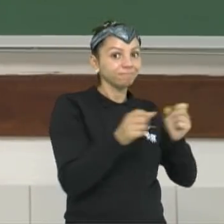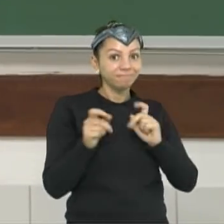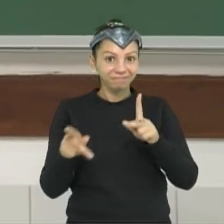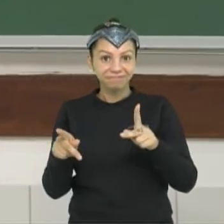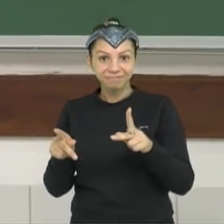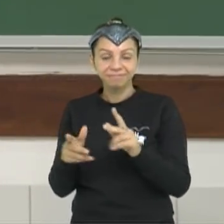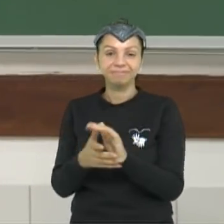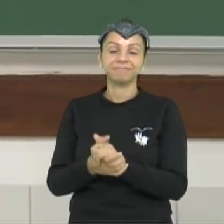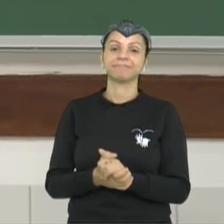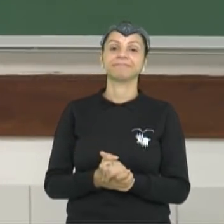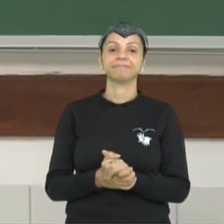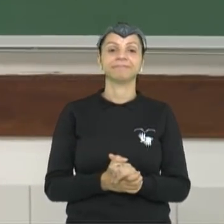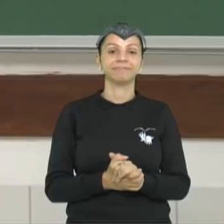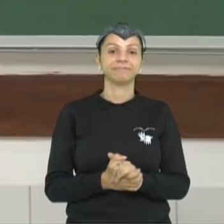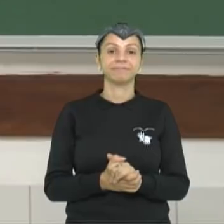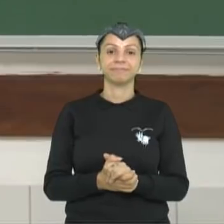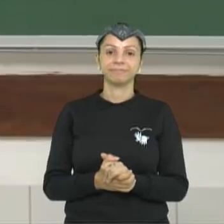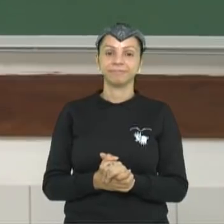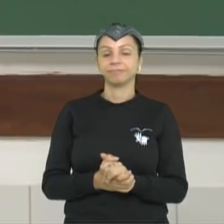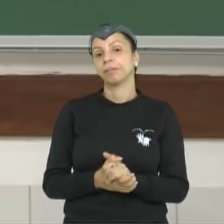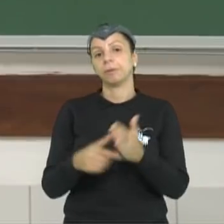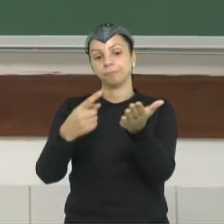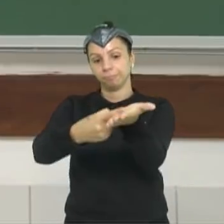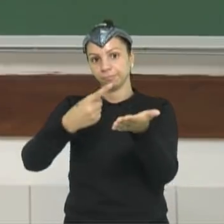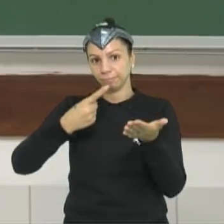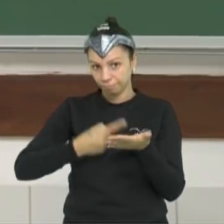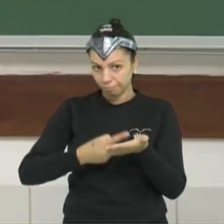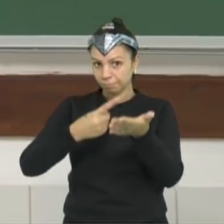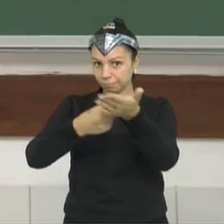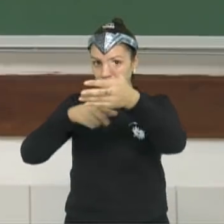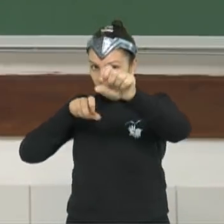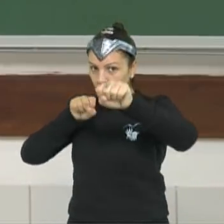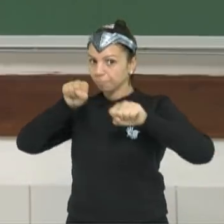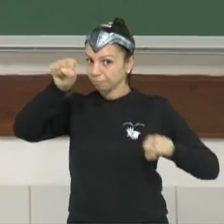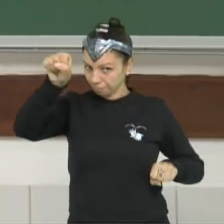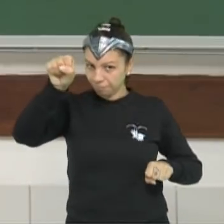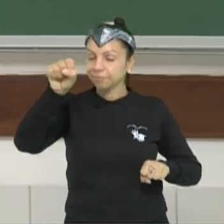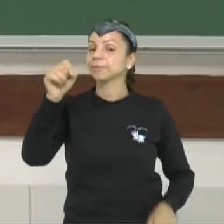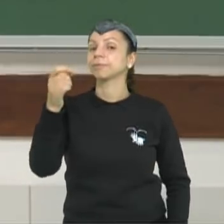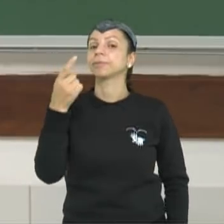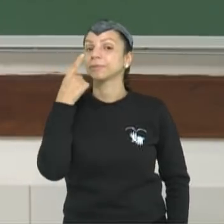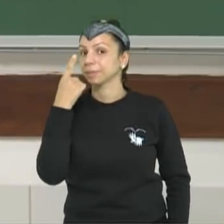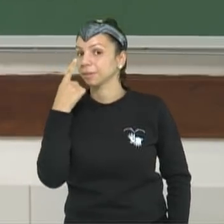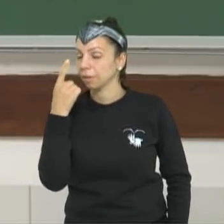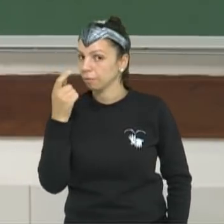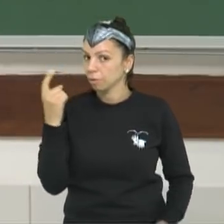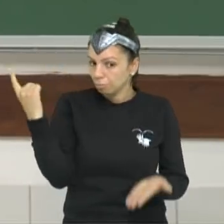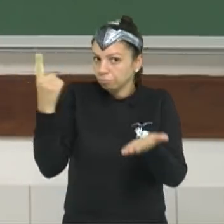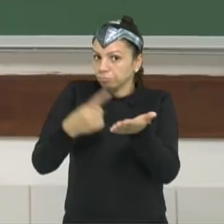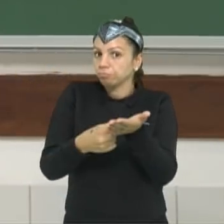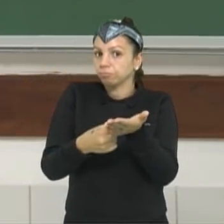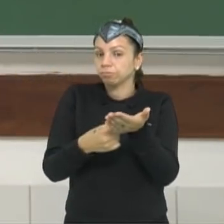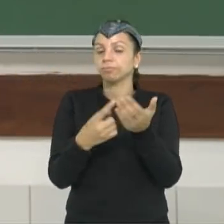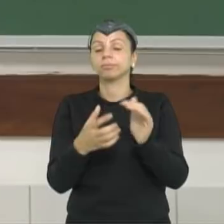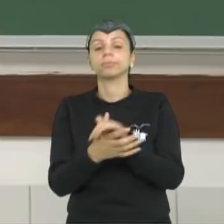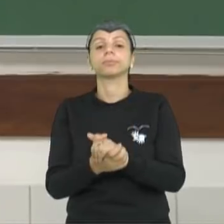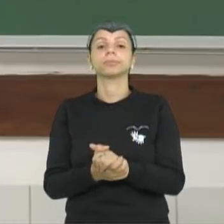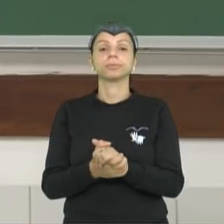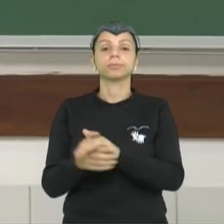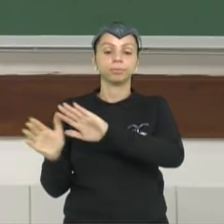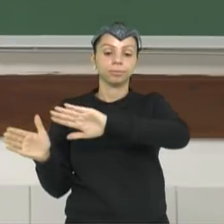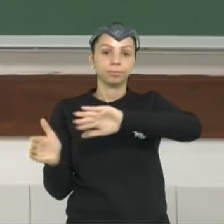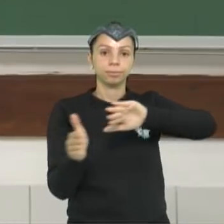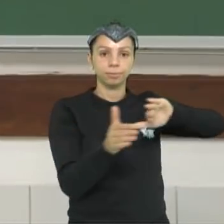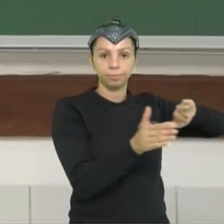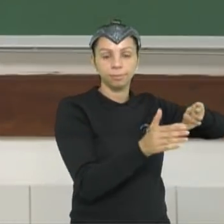certo? Esse é um contrato de super-herói para super-herói, hein? Quero ver vocês cumprindo isso. Como a nossa aula